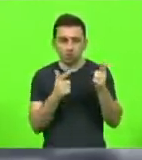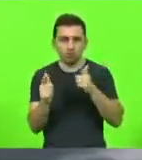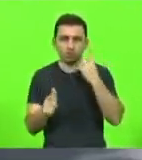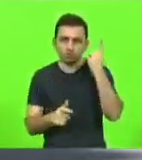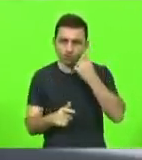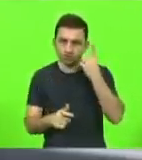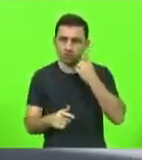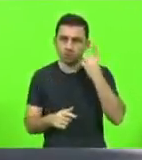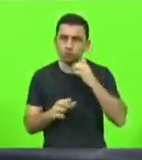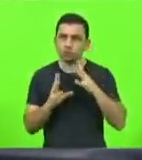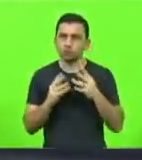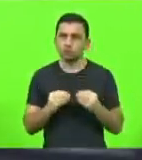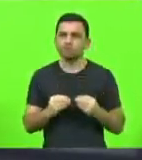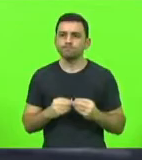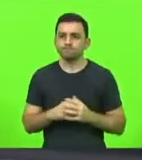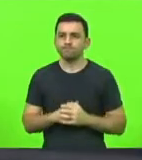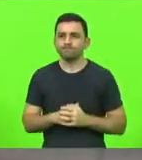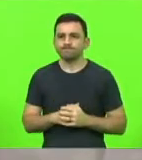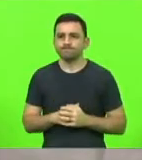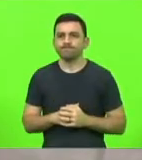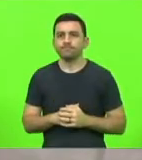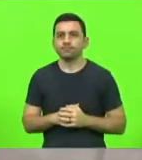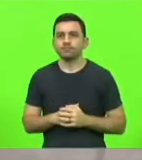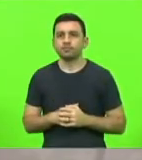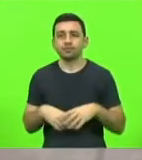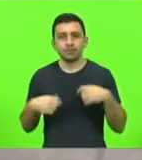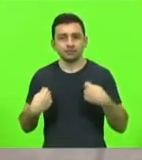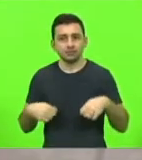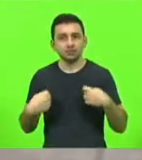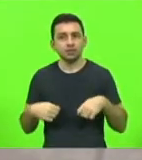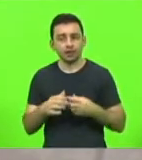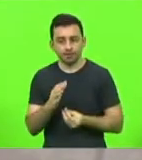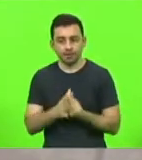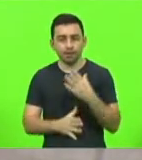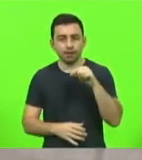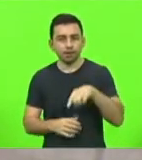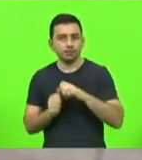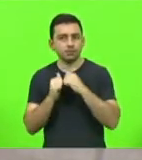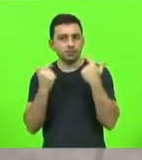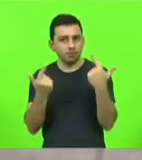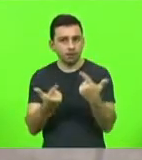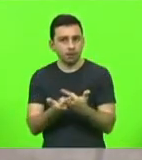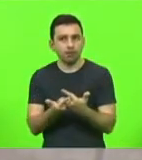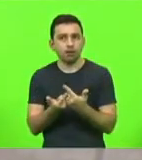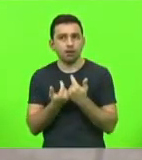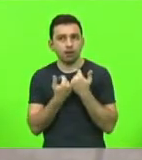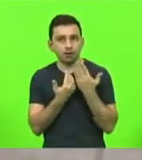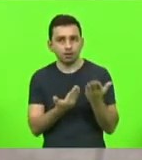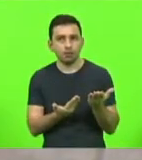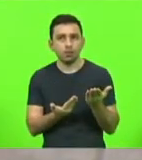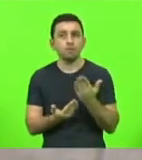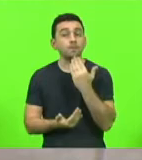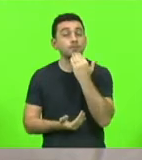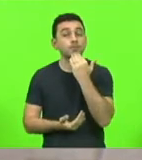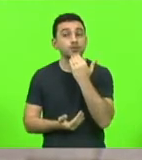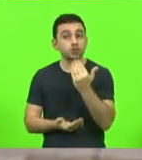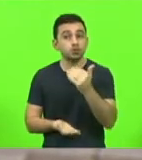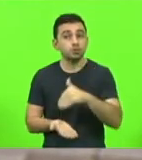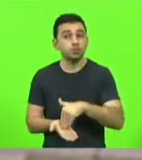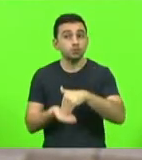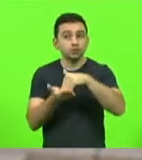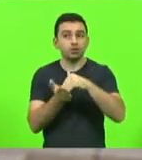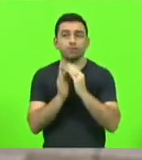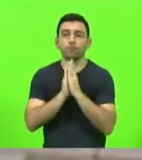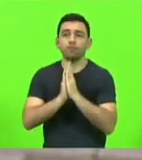deputadas. Eu acho que devia ser instituído aqui na Assembleia, para esse caso, um pedido, uma moção de